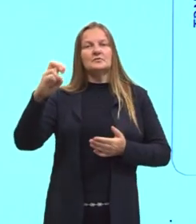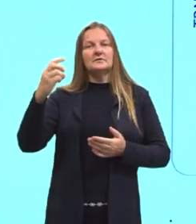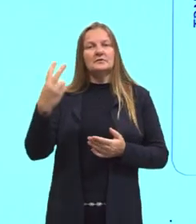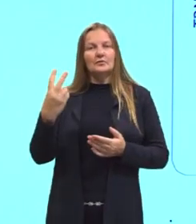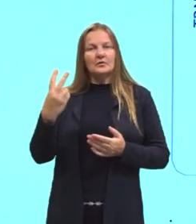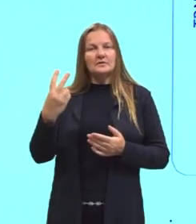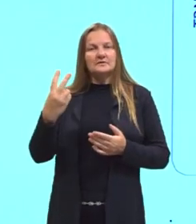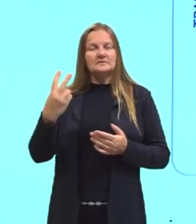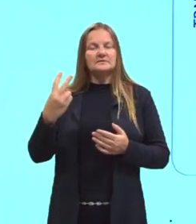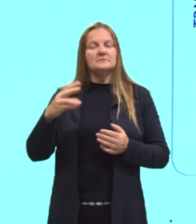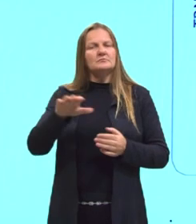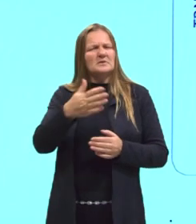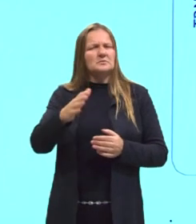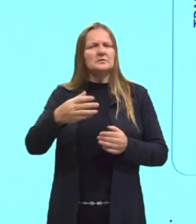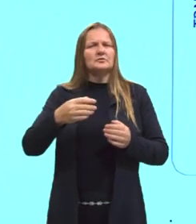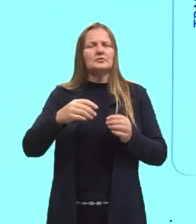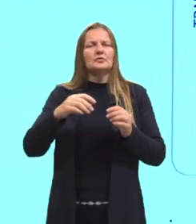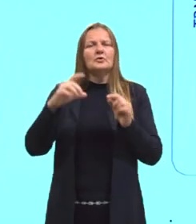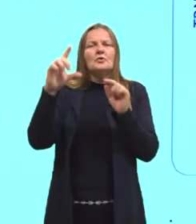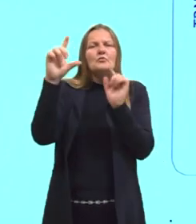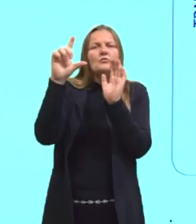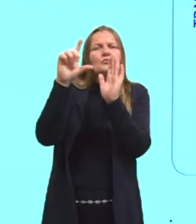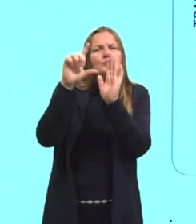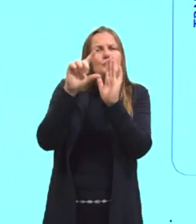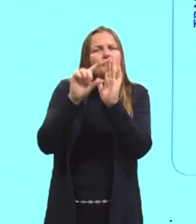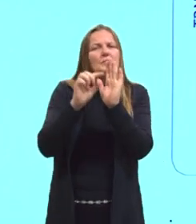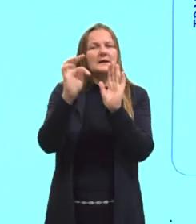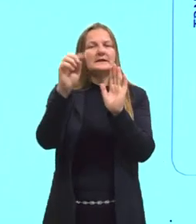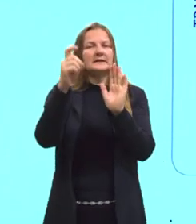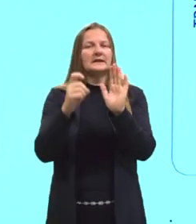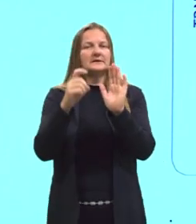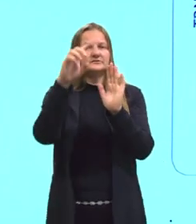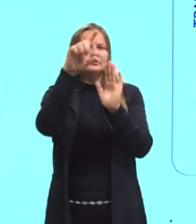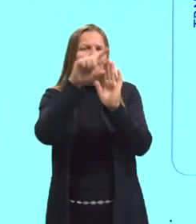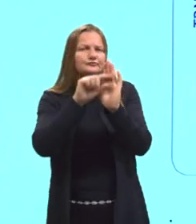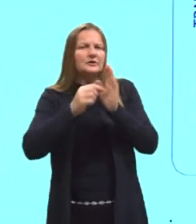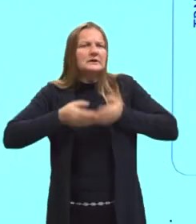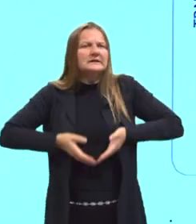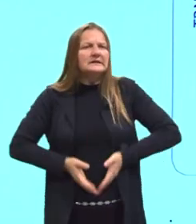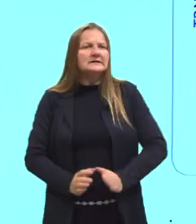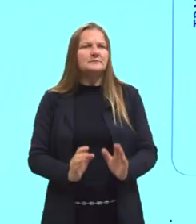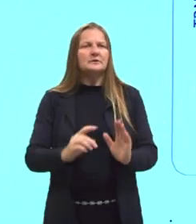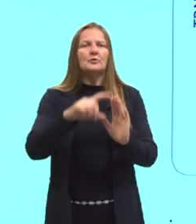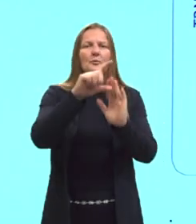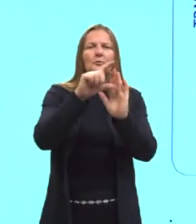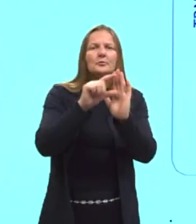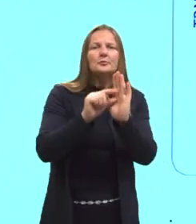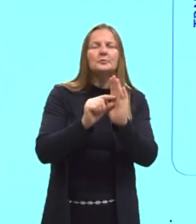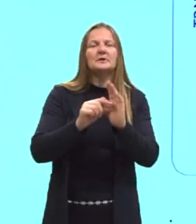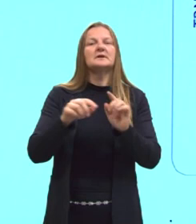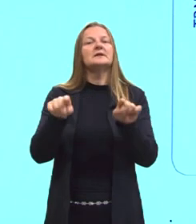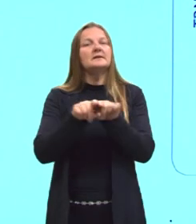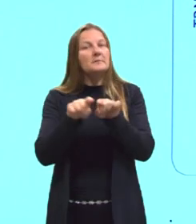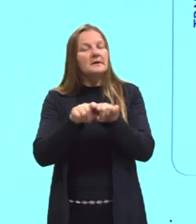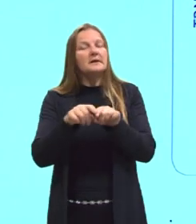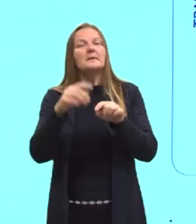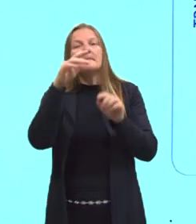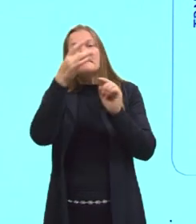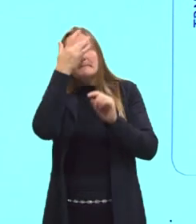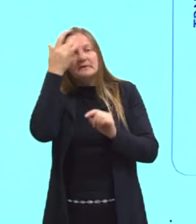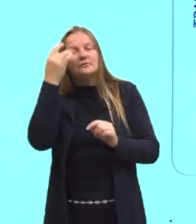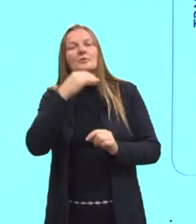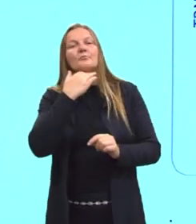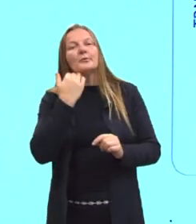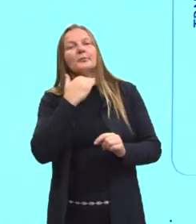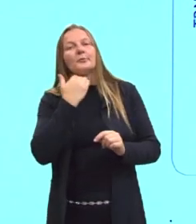nascer né Nós vamos ter uma redução dessa quantidade de pessoas que vão nascendo e também nós vamos ter uma redução dessa quantidade de